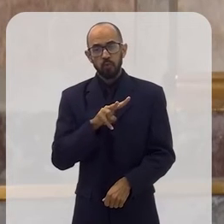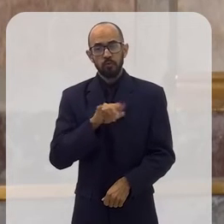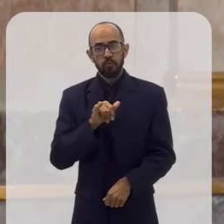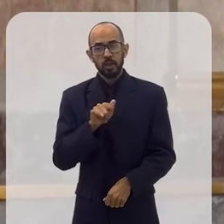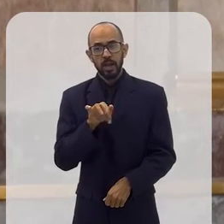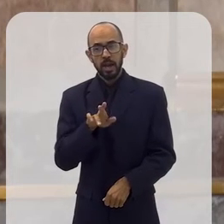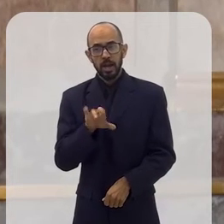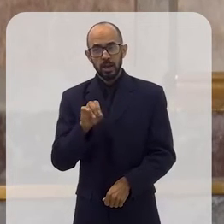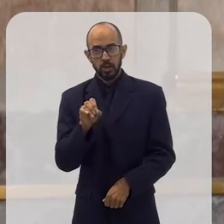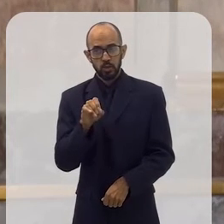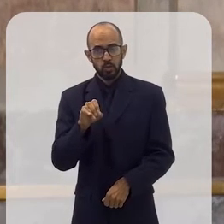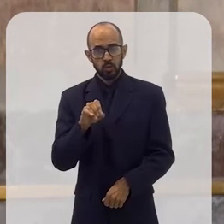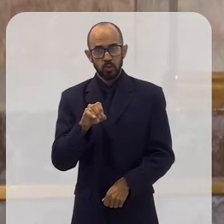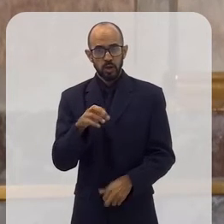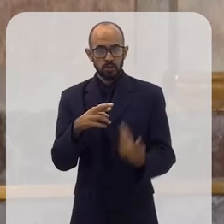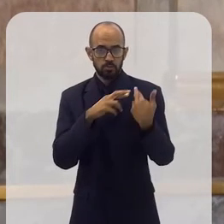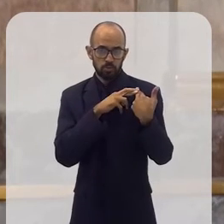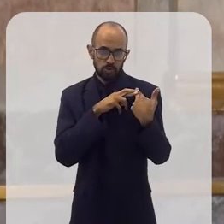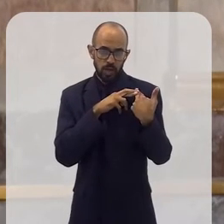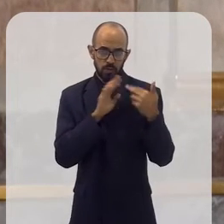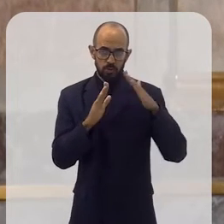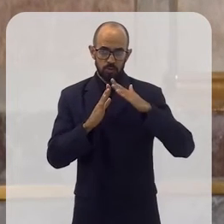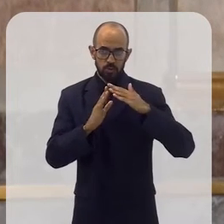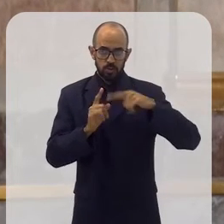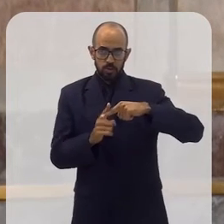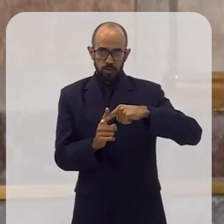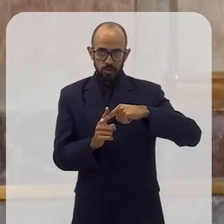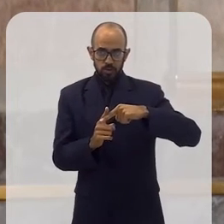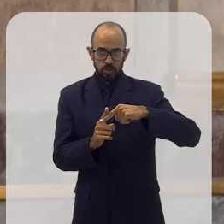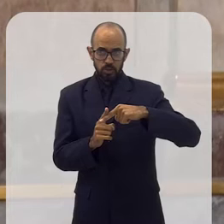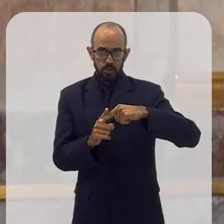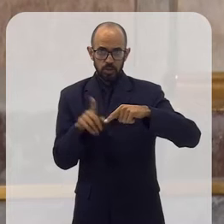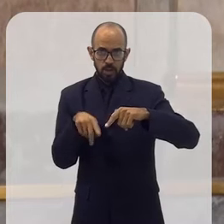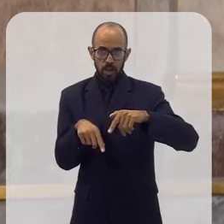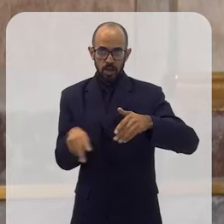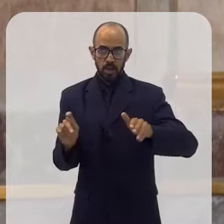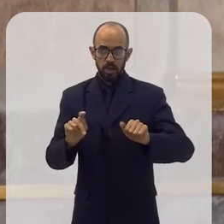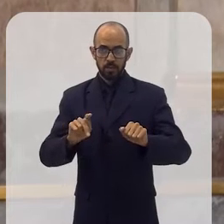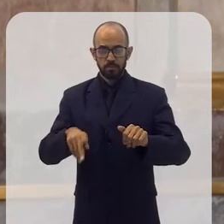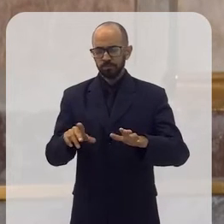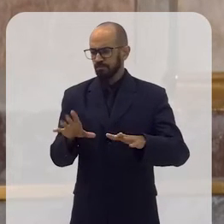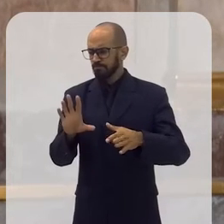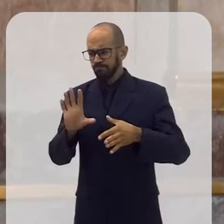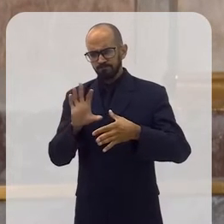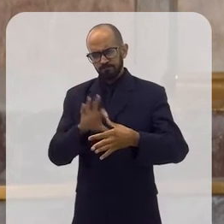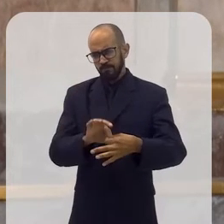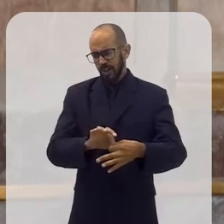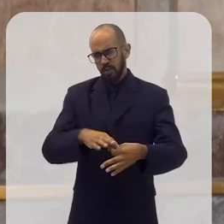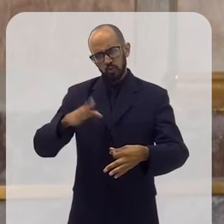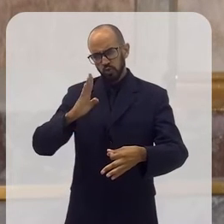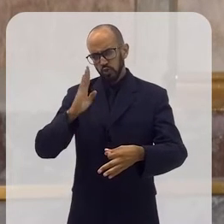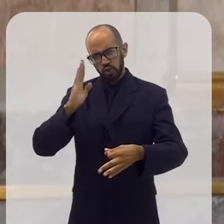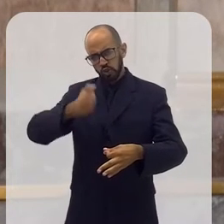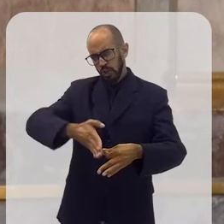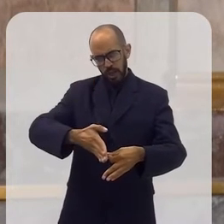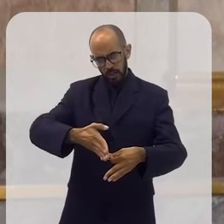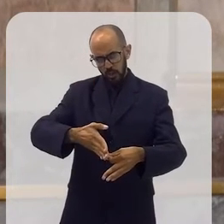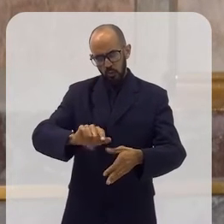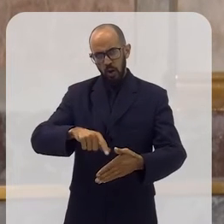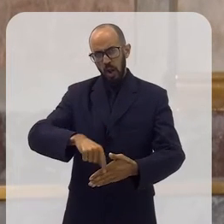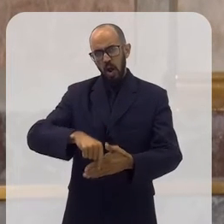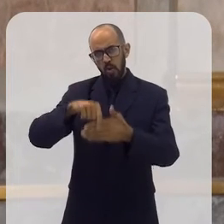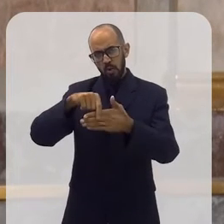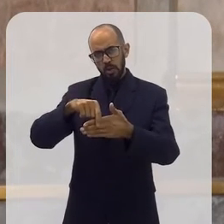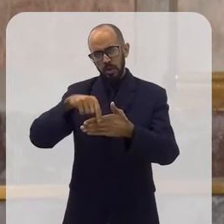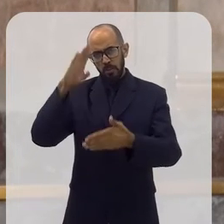o vigário patriarcal, o bispo responsável da igreja, que pertence diretamente para o patriarcado, sobre